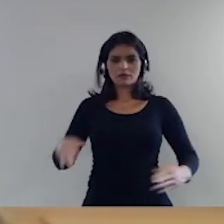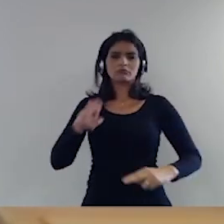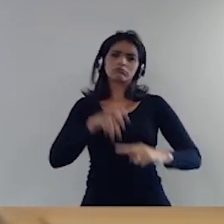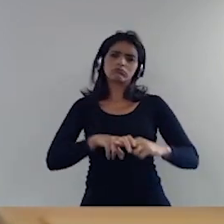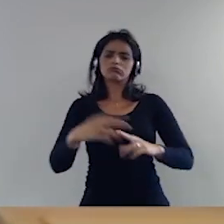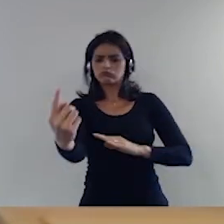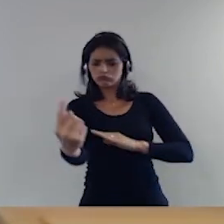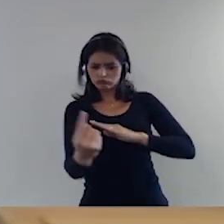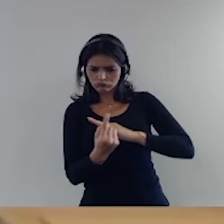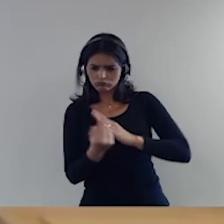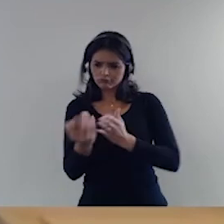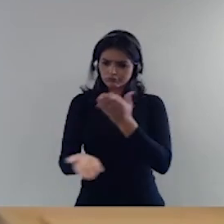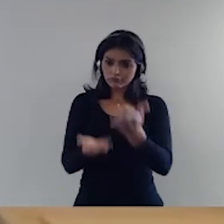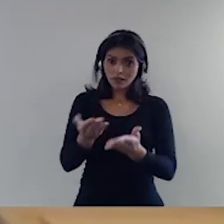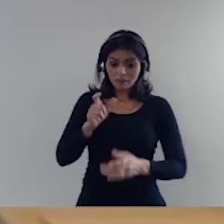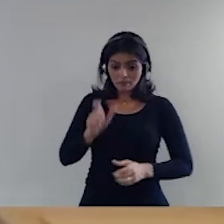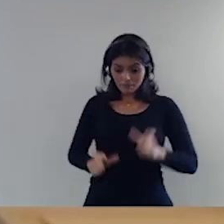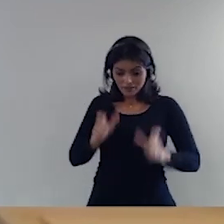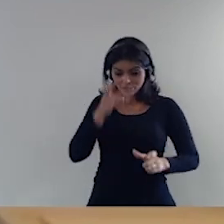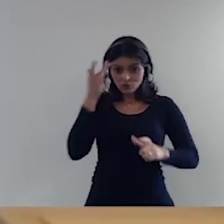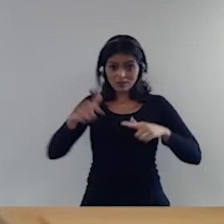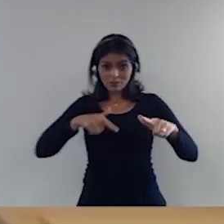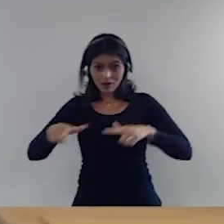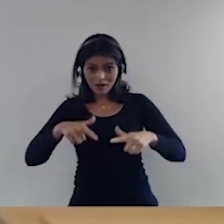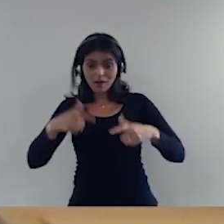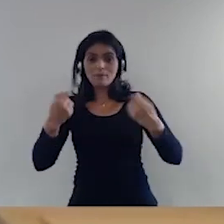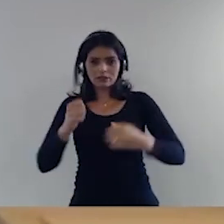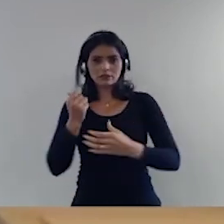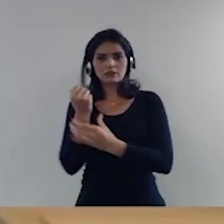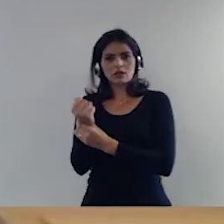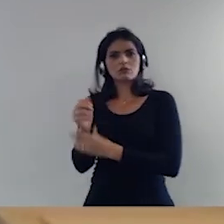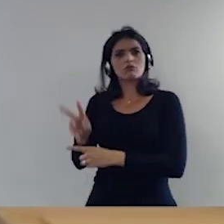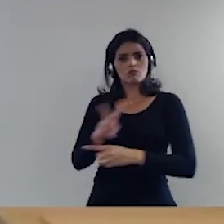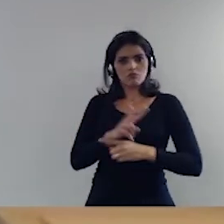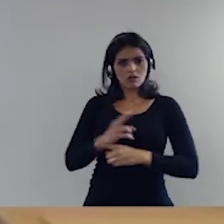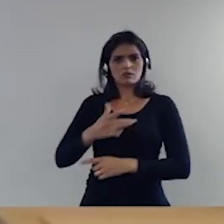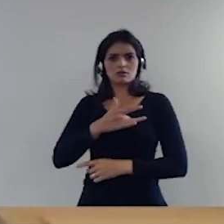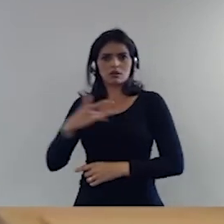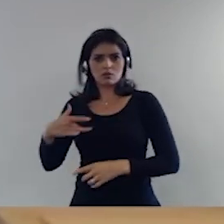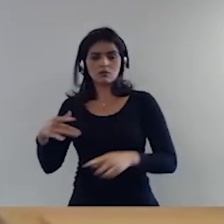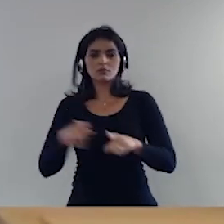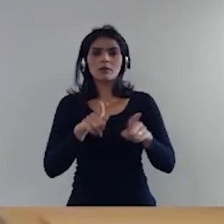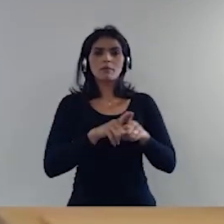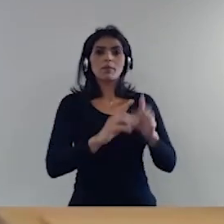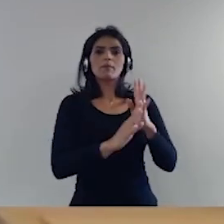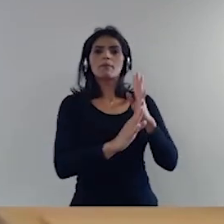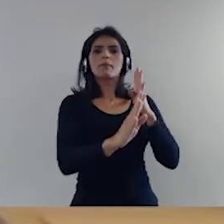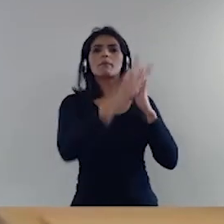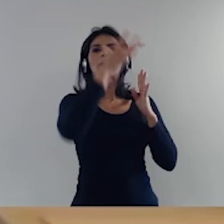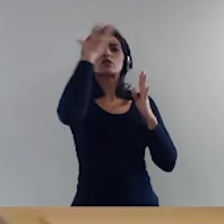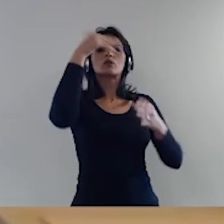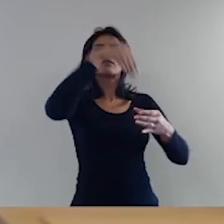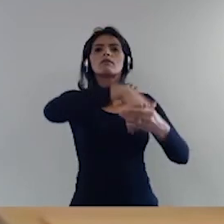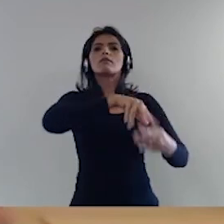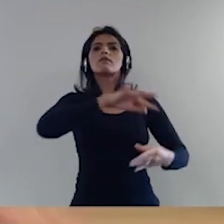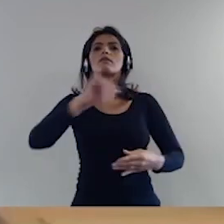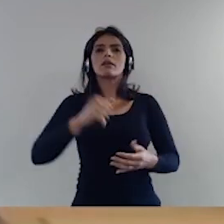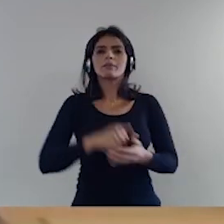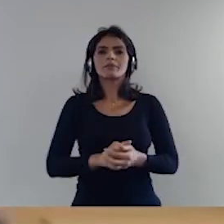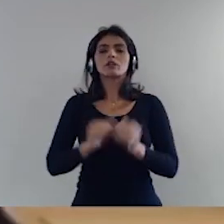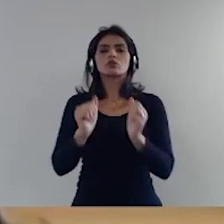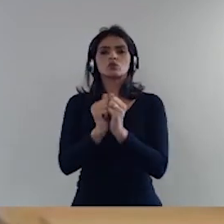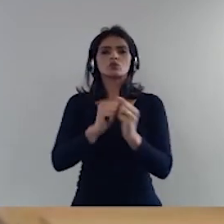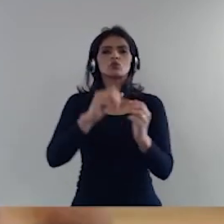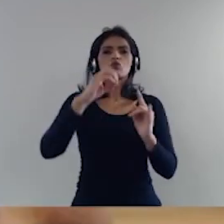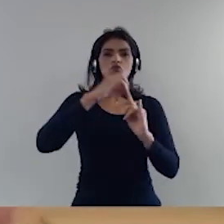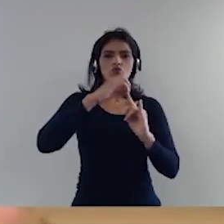para os eleitores. O TSE firmou uma consultoria sanitária com a Fundação Oswaldo Cruz, a